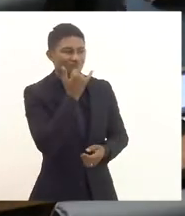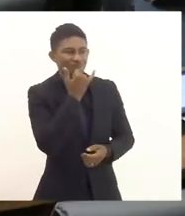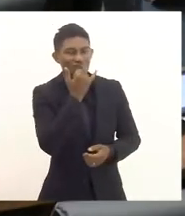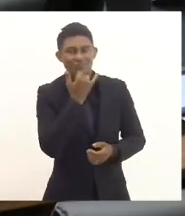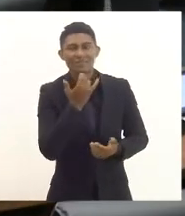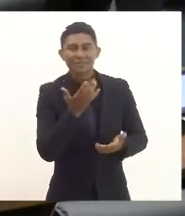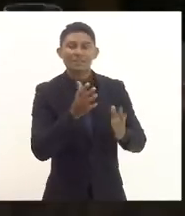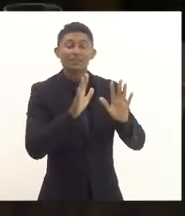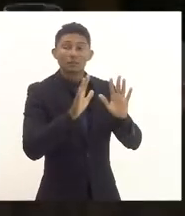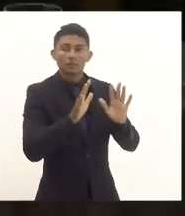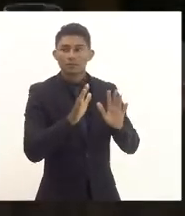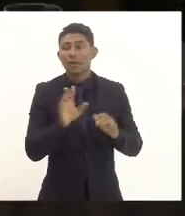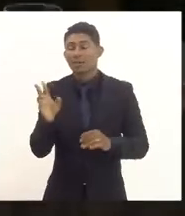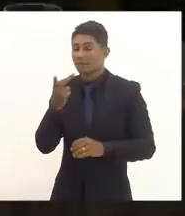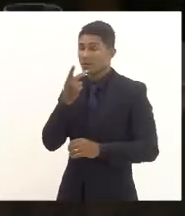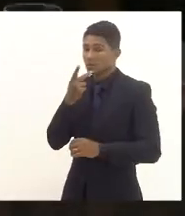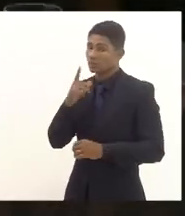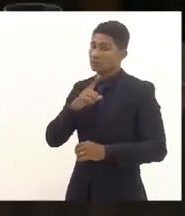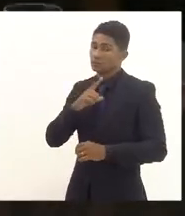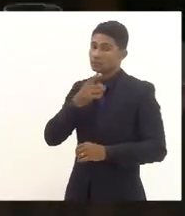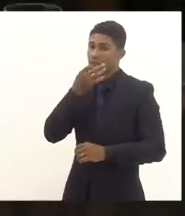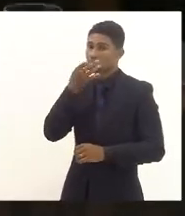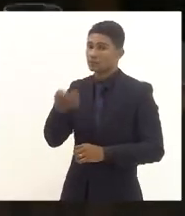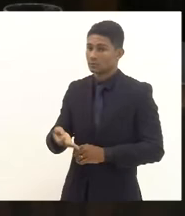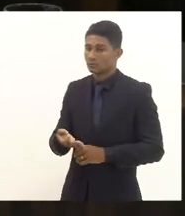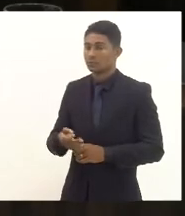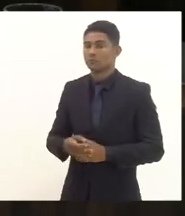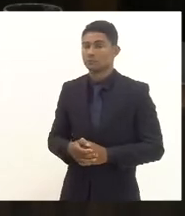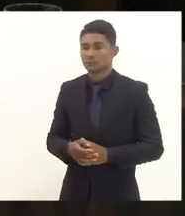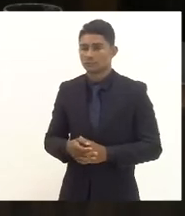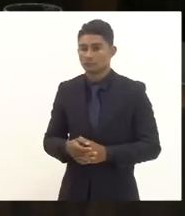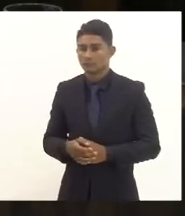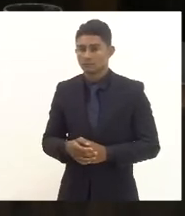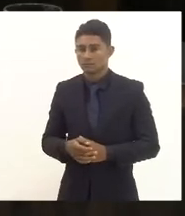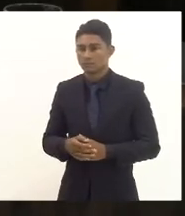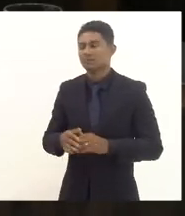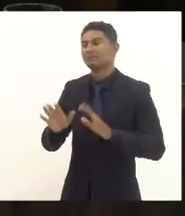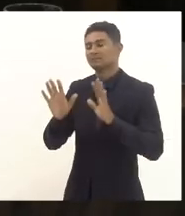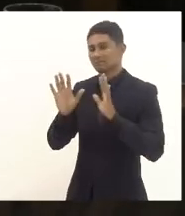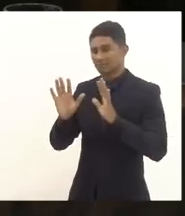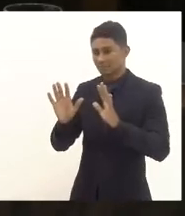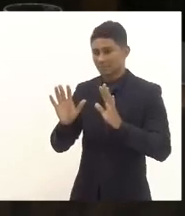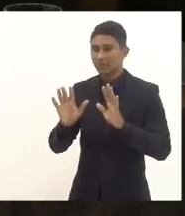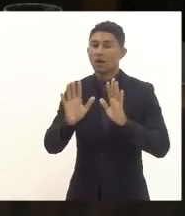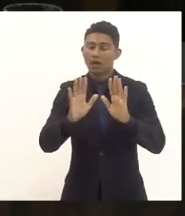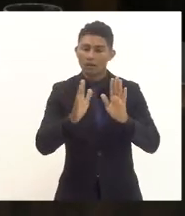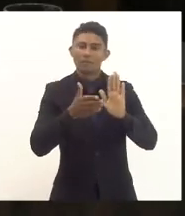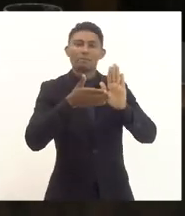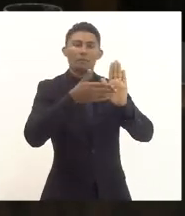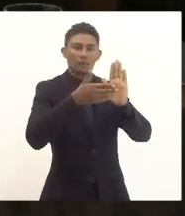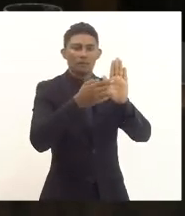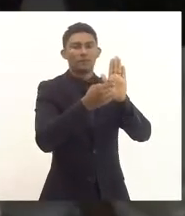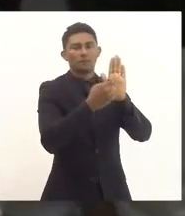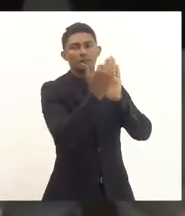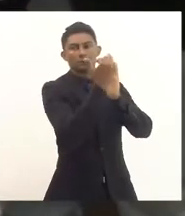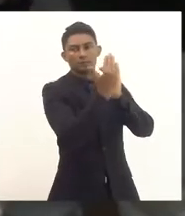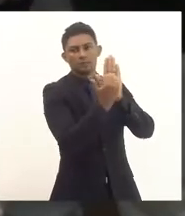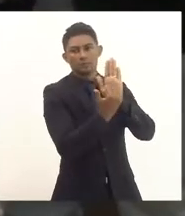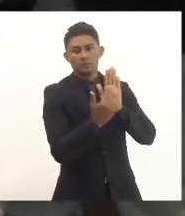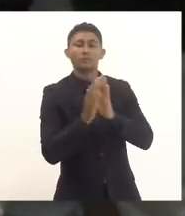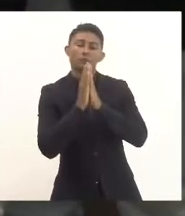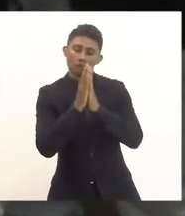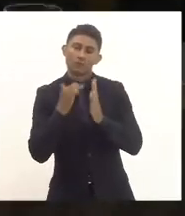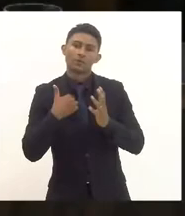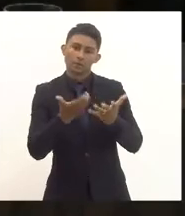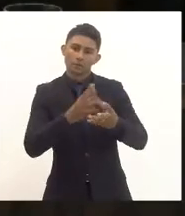outros presidente disse que tem um parecer aí vou pedir para quem fala com ele Ah não por favor vamos lá Paulo eu preciso